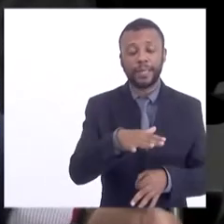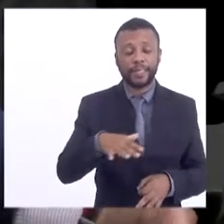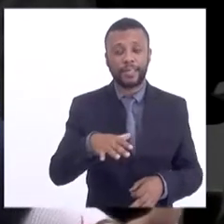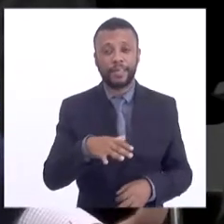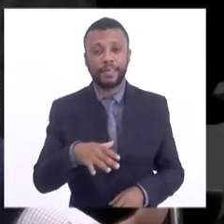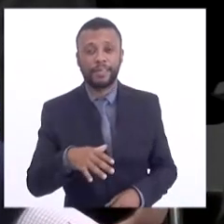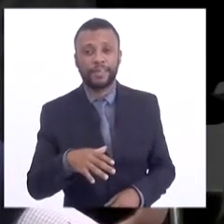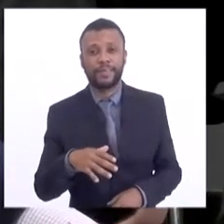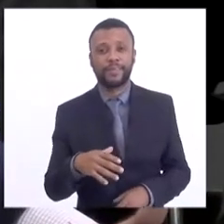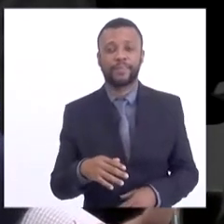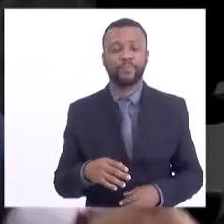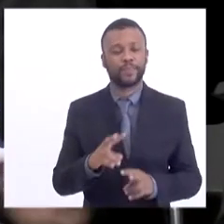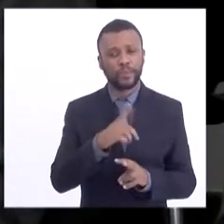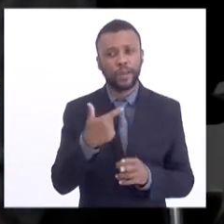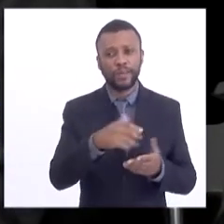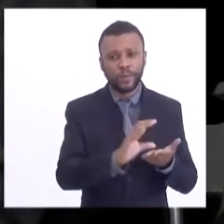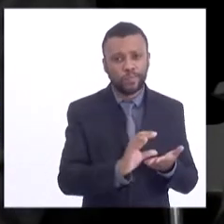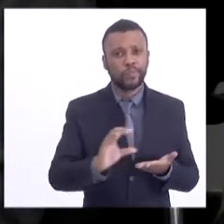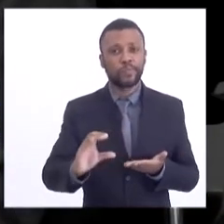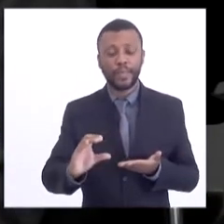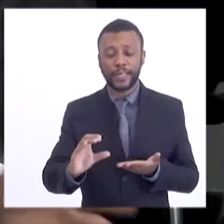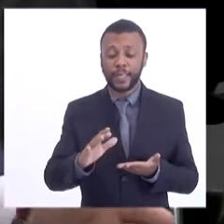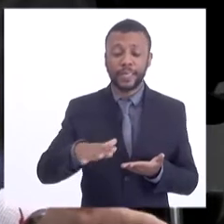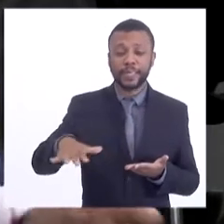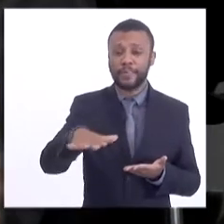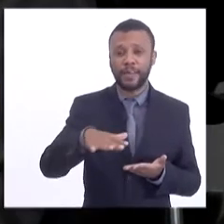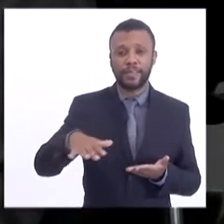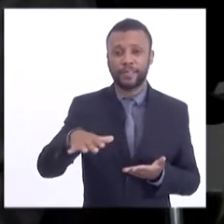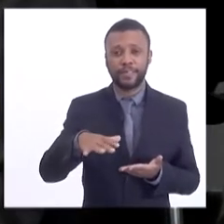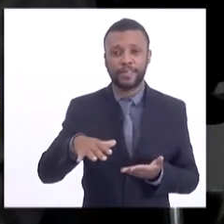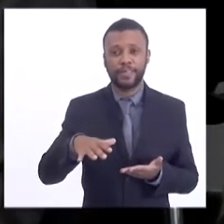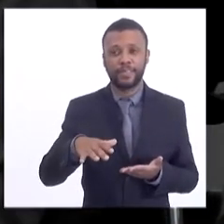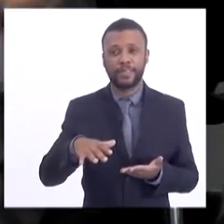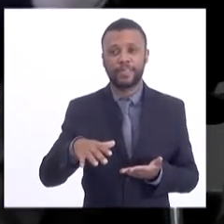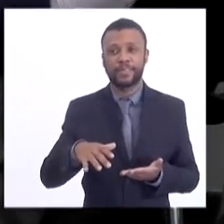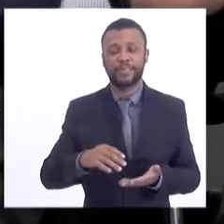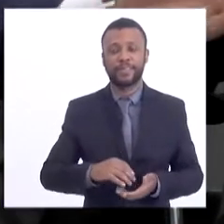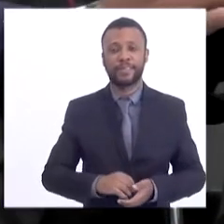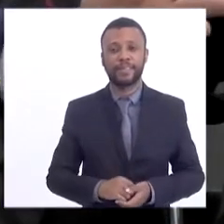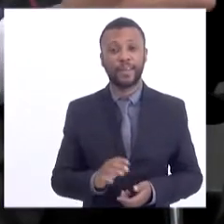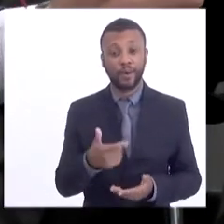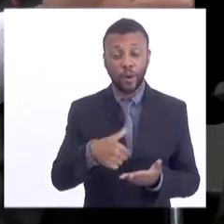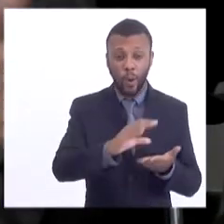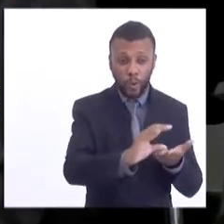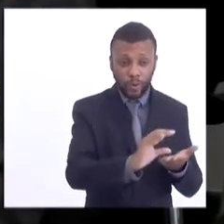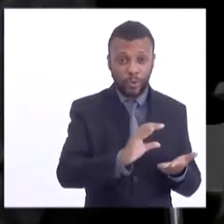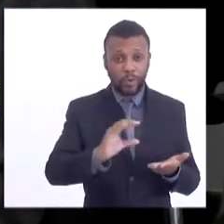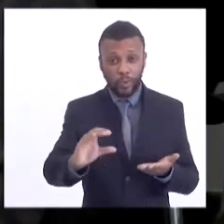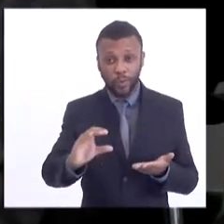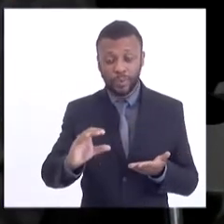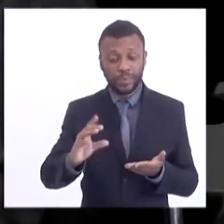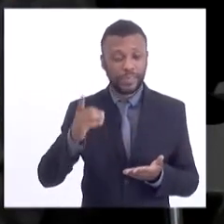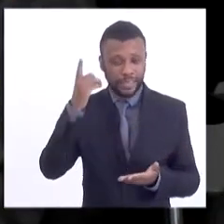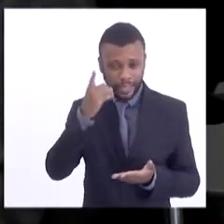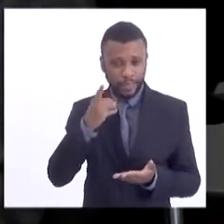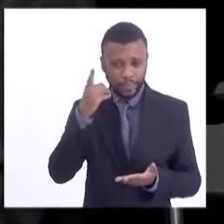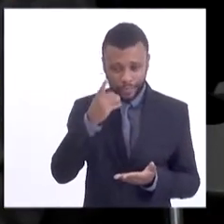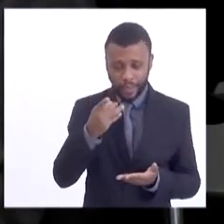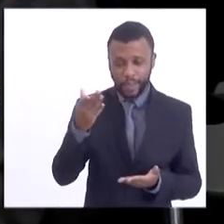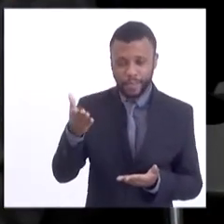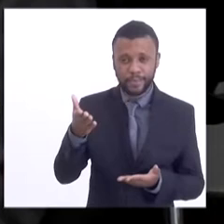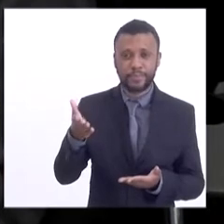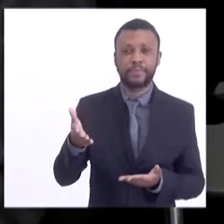para poder já disponibilizar recursos e o nosso Além disso os recursos Deputado Renato do